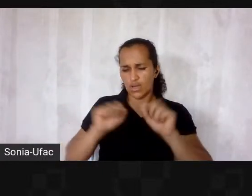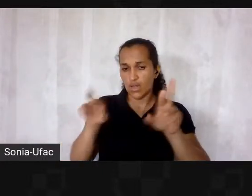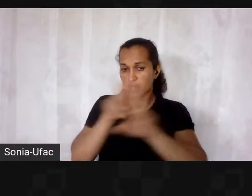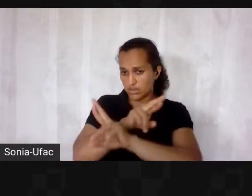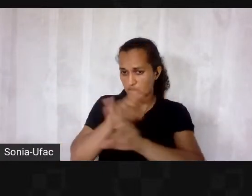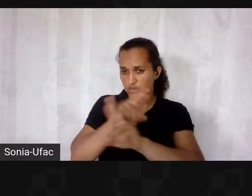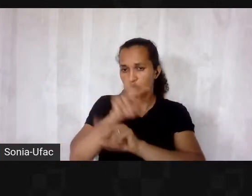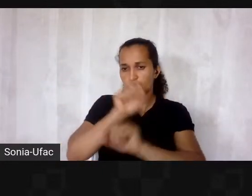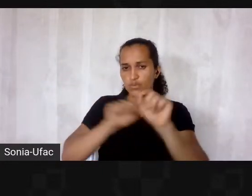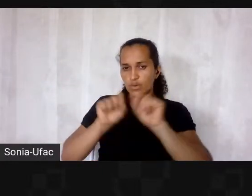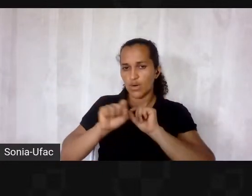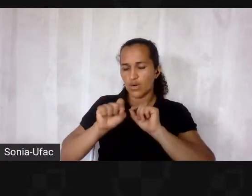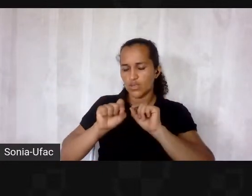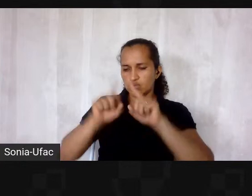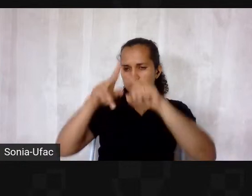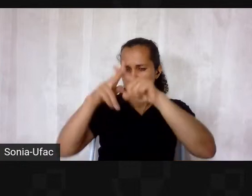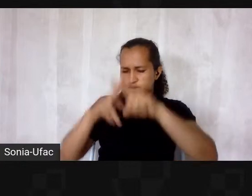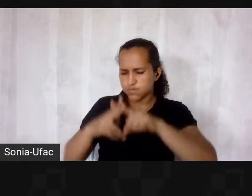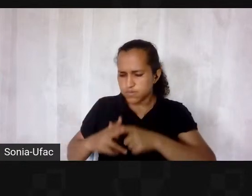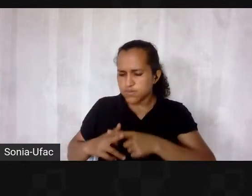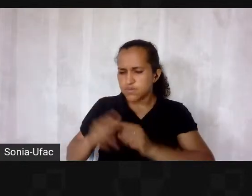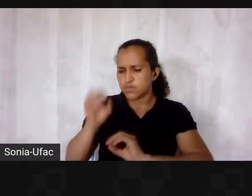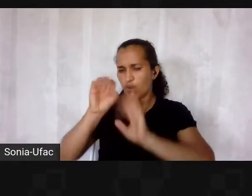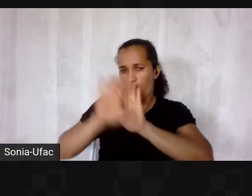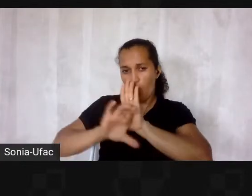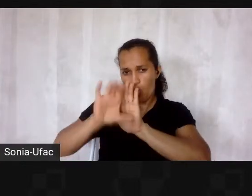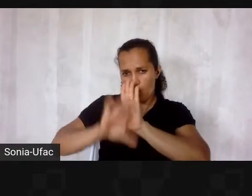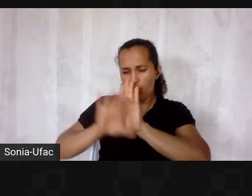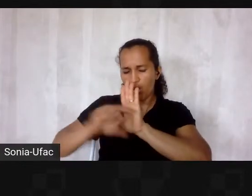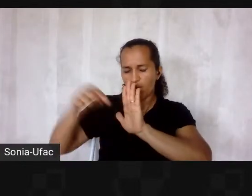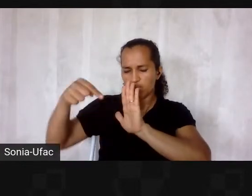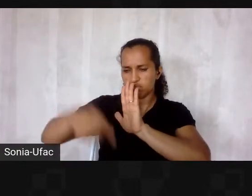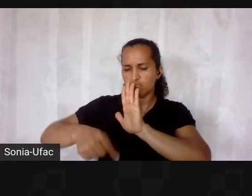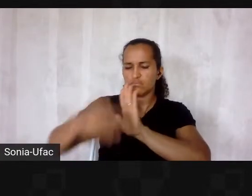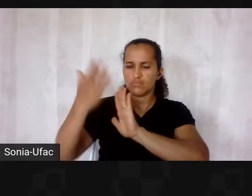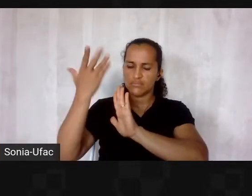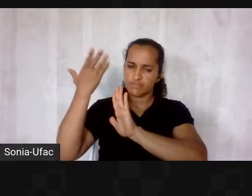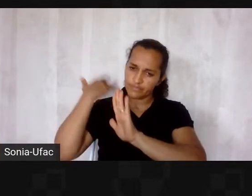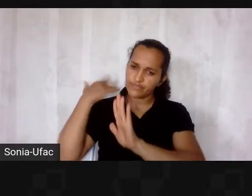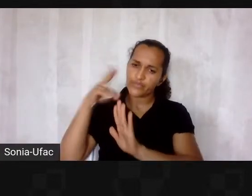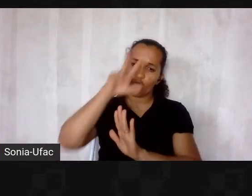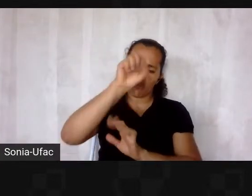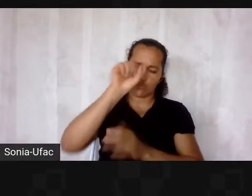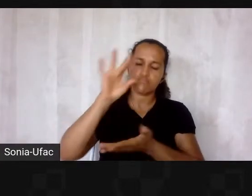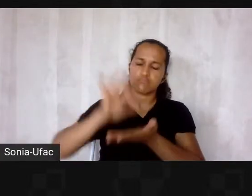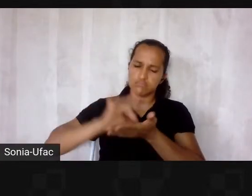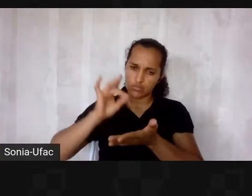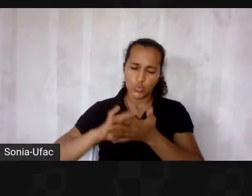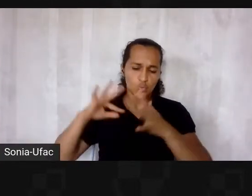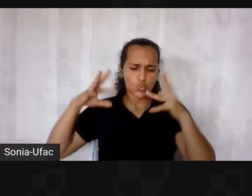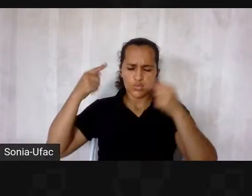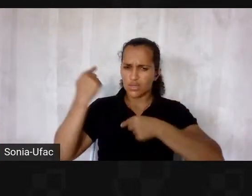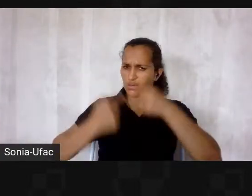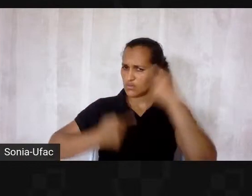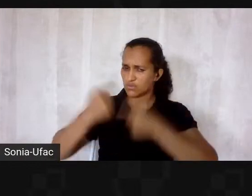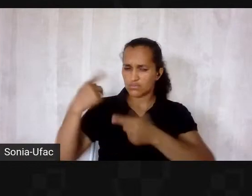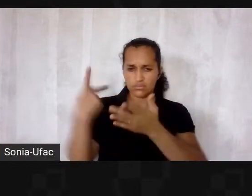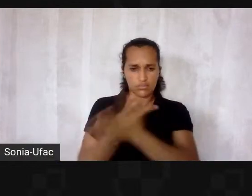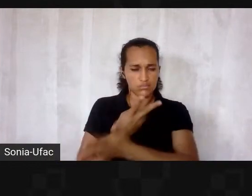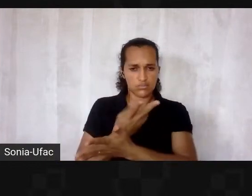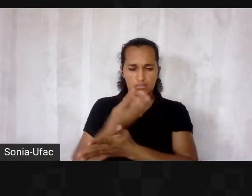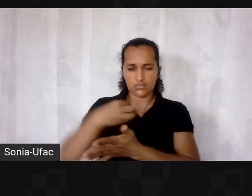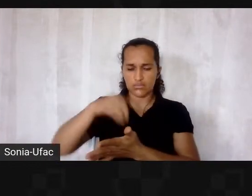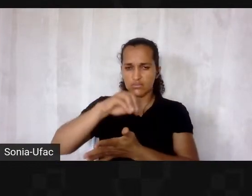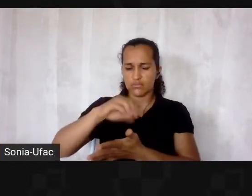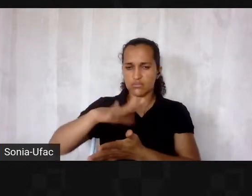reforma curricular tem com as ciências de referência na época é muito forte, porque todas as discussões que estavam acontecendo no campo do